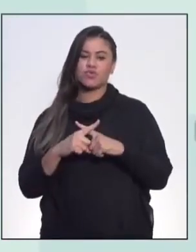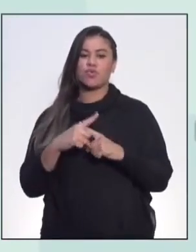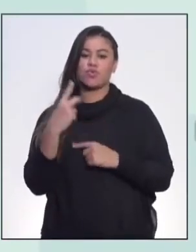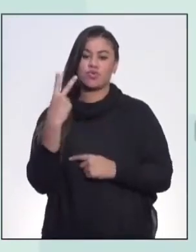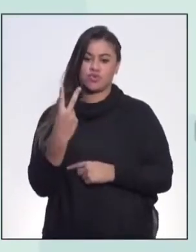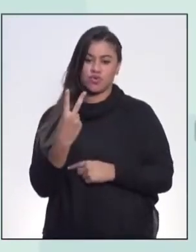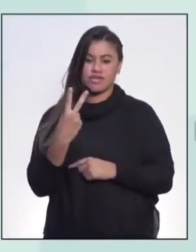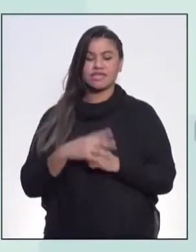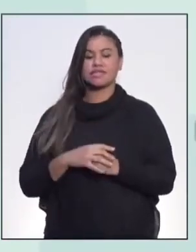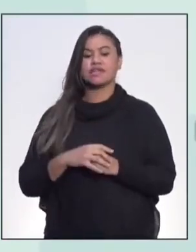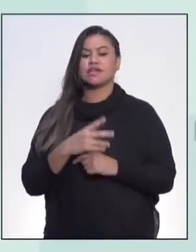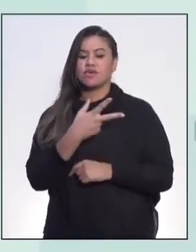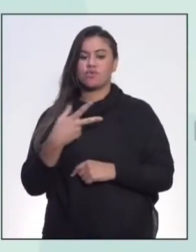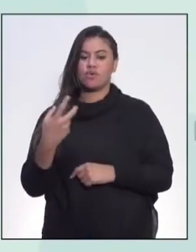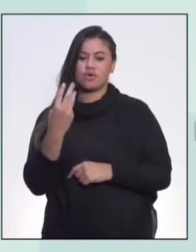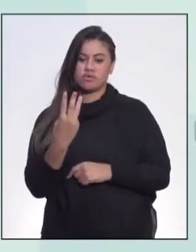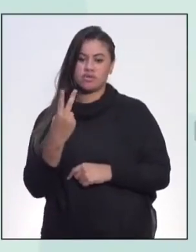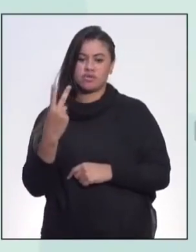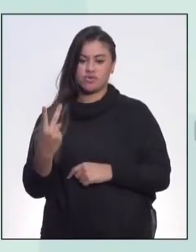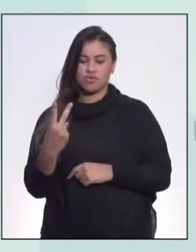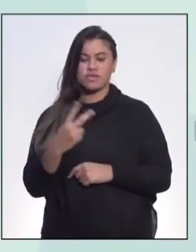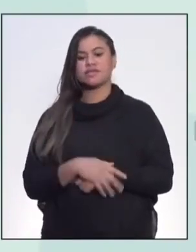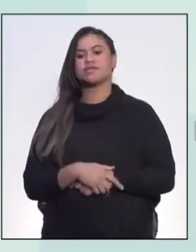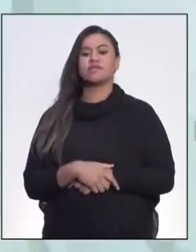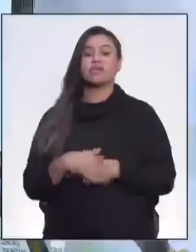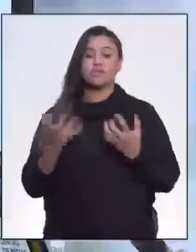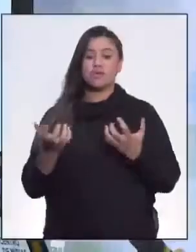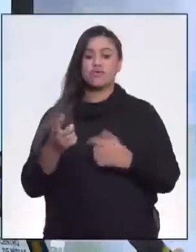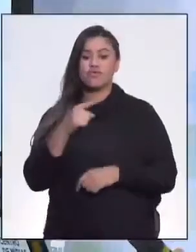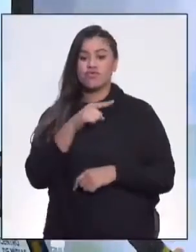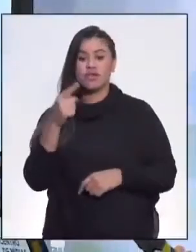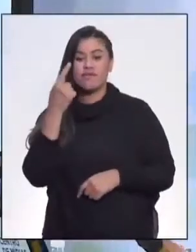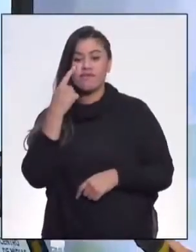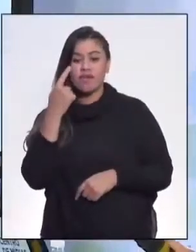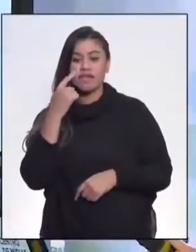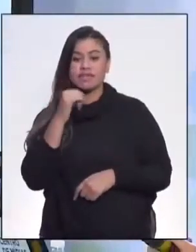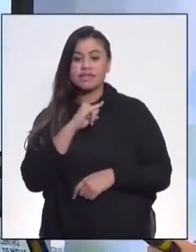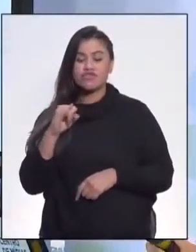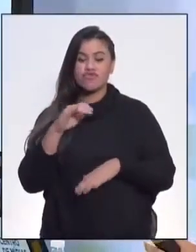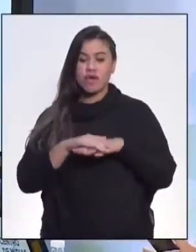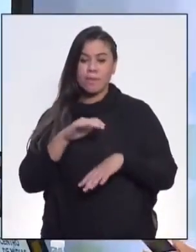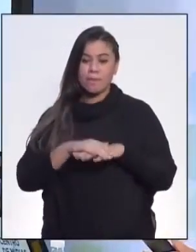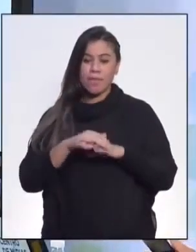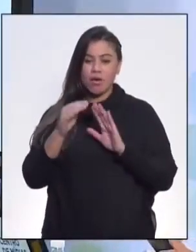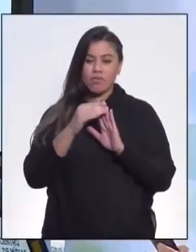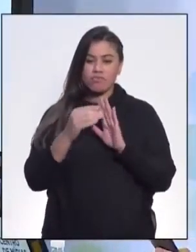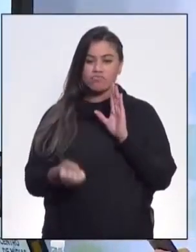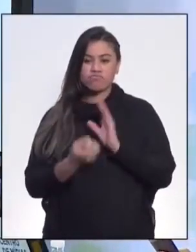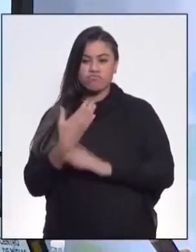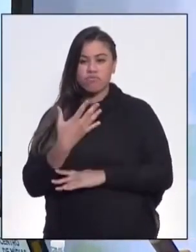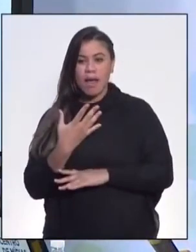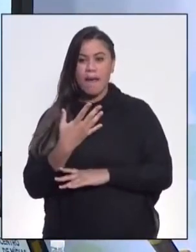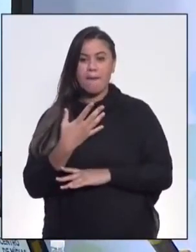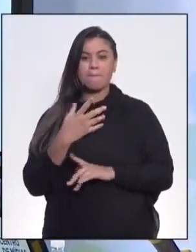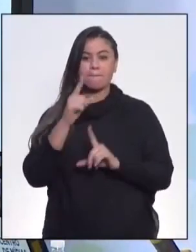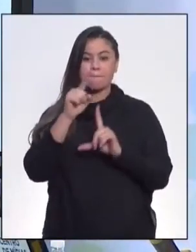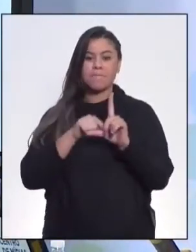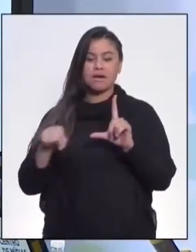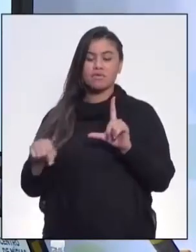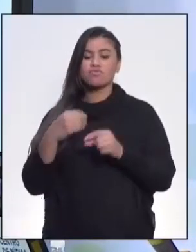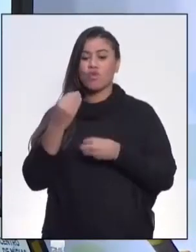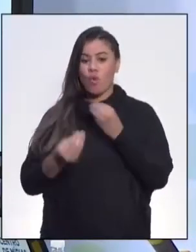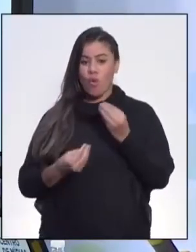2. Então, deu 32. Então, quero que vocês observem uma coisinha. Se eu tivesse que fazer o esboço dessa minha parábola, como que eu